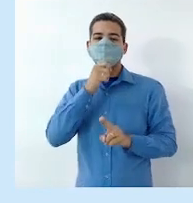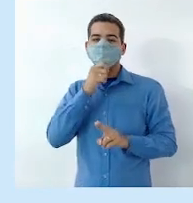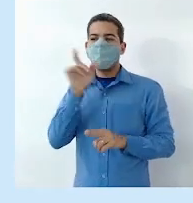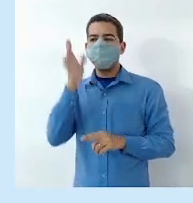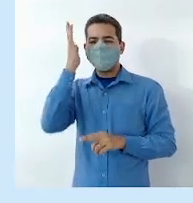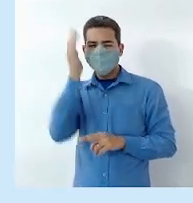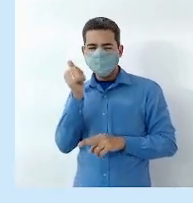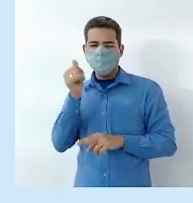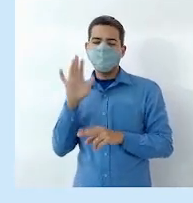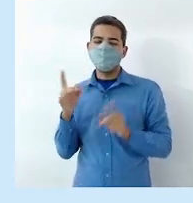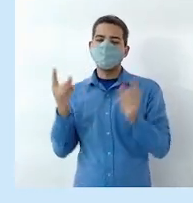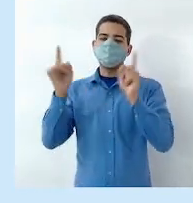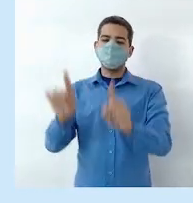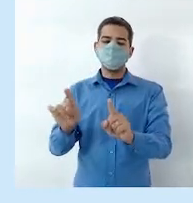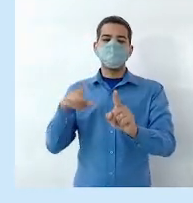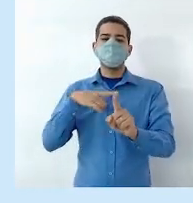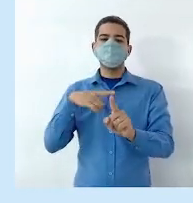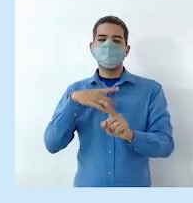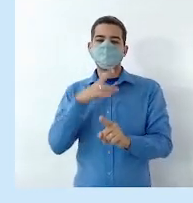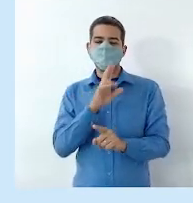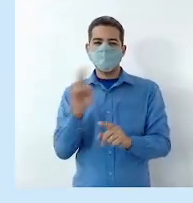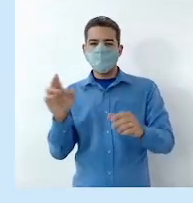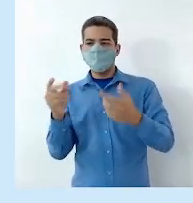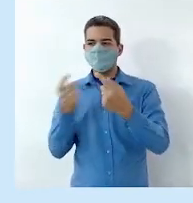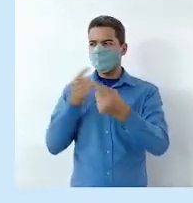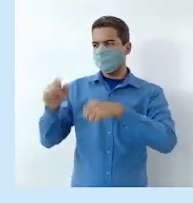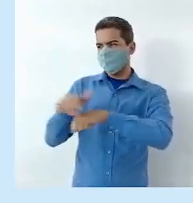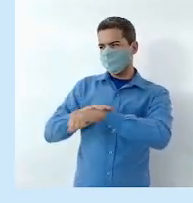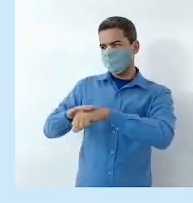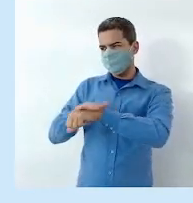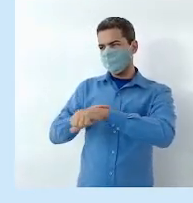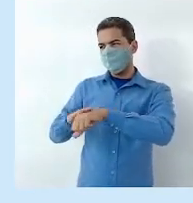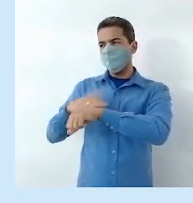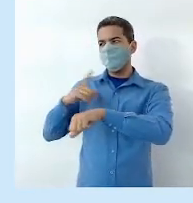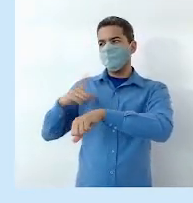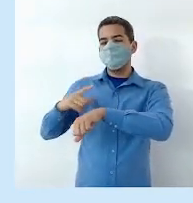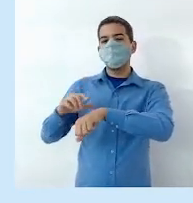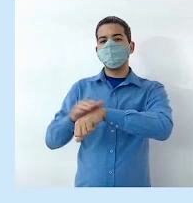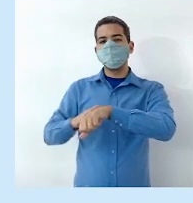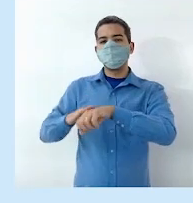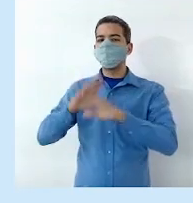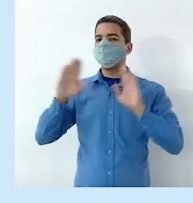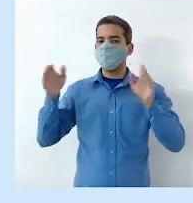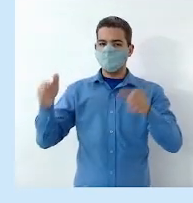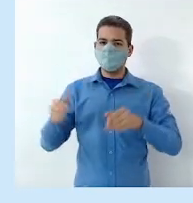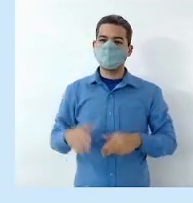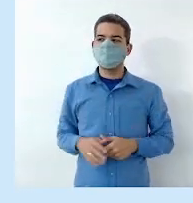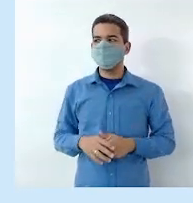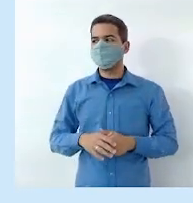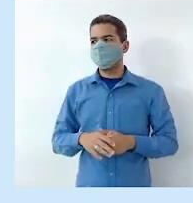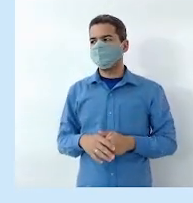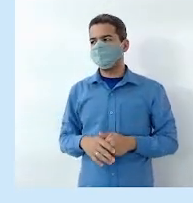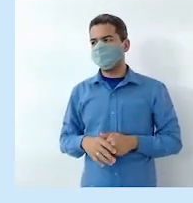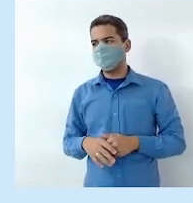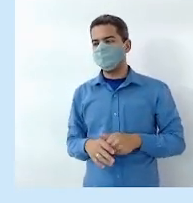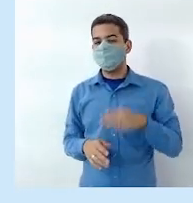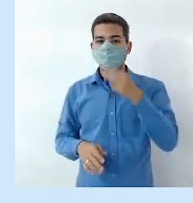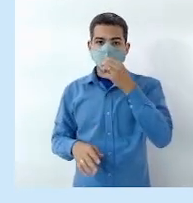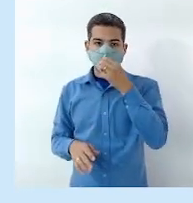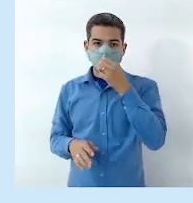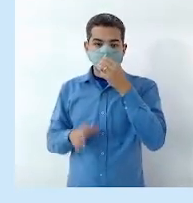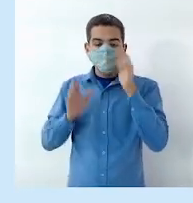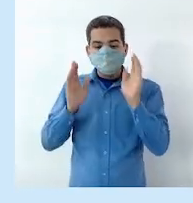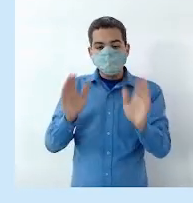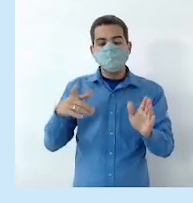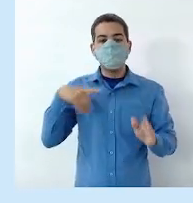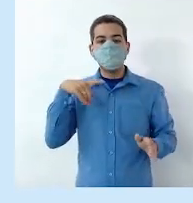mas que eles já se apresentam aí no diálogo, nesse discurso direto entre os dois personagens, né? Aí a gente já vê a